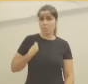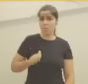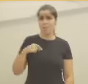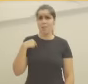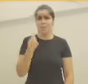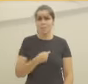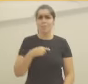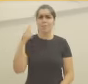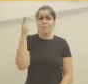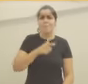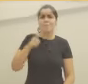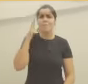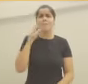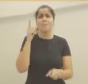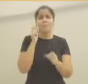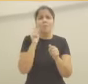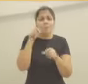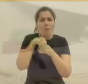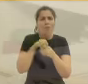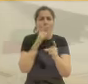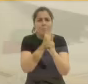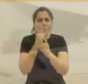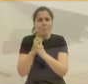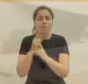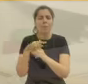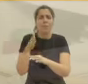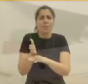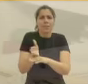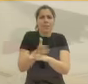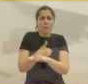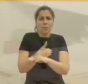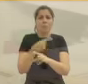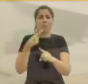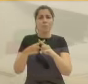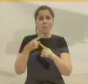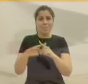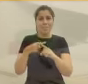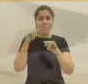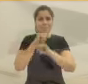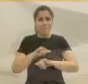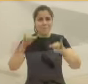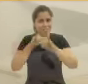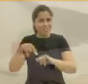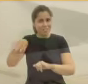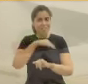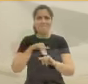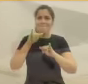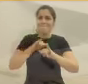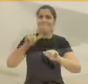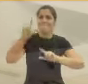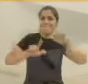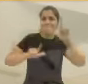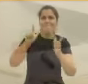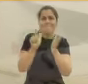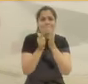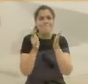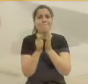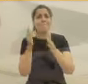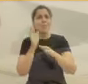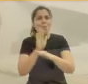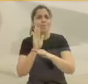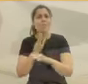Atualmente, a gente está conseguindo fazer esse diagnóstico mais precocemente, até porque a mídia tem ajudado isso, falando bastante sobre isso